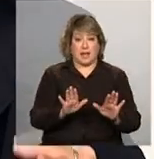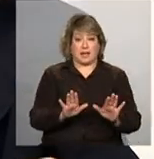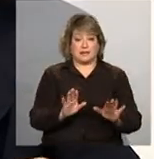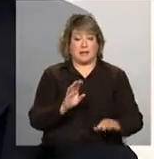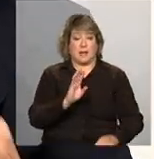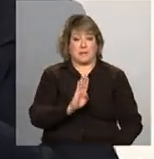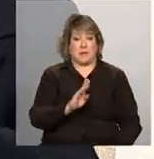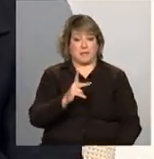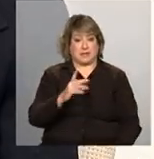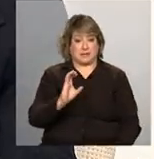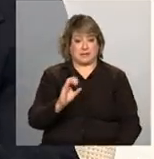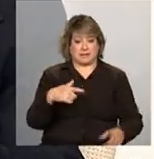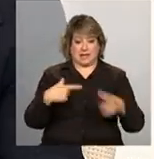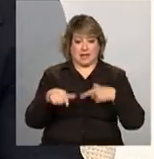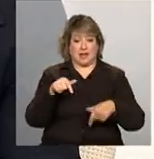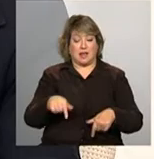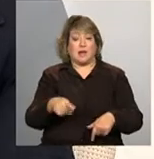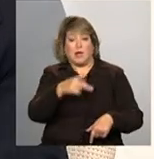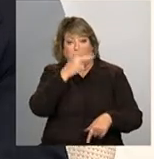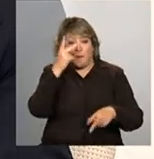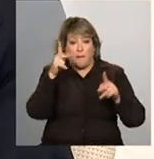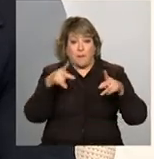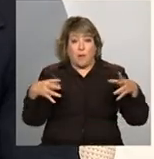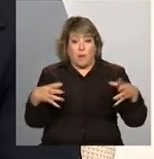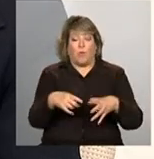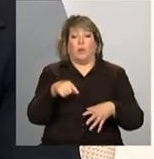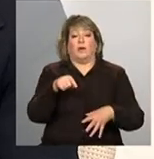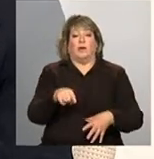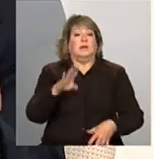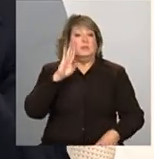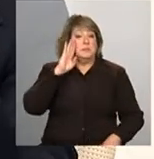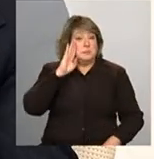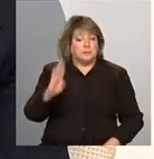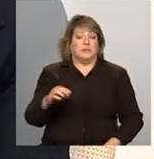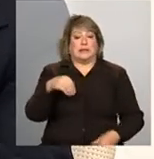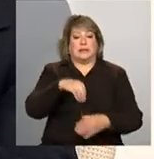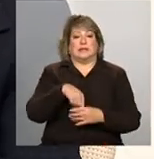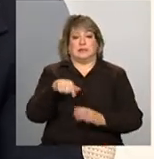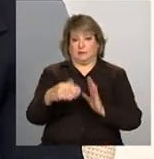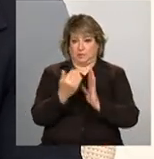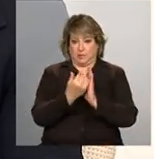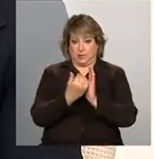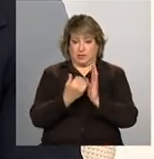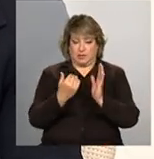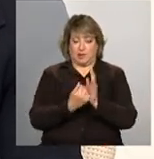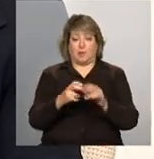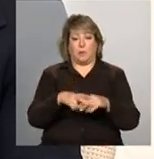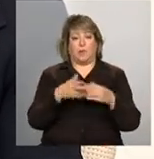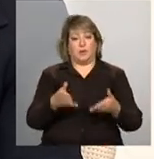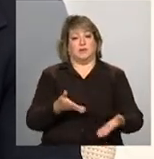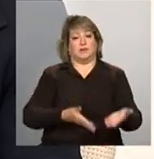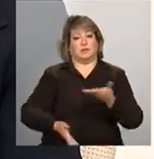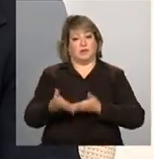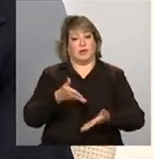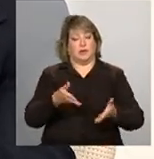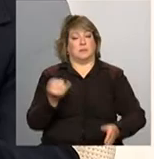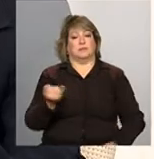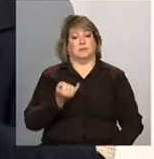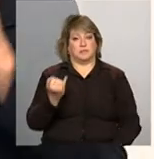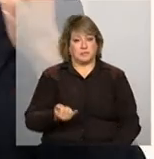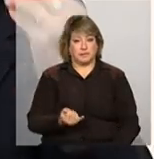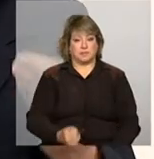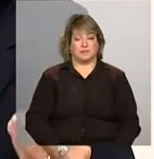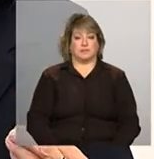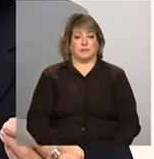BPC Trabalho é um público prioritário dentro desse programa. Então, por isso, essa articulação, não é? Sim.